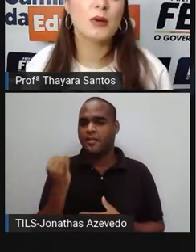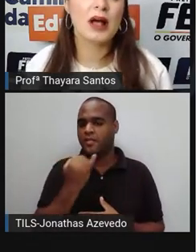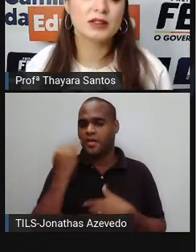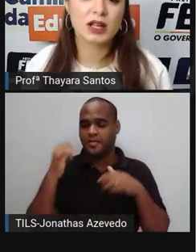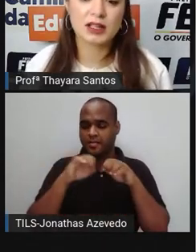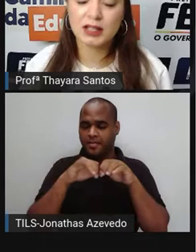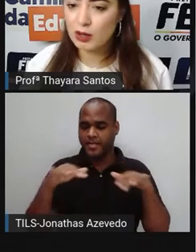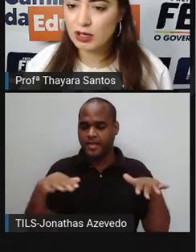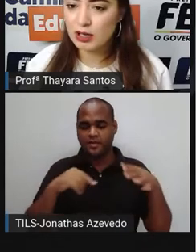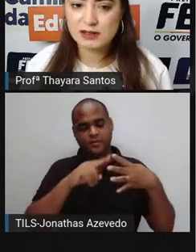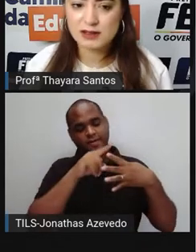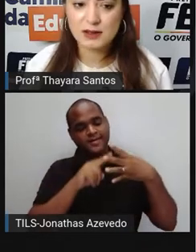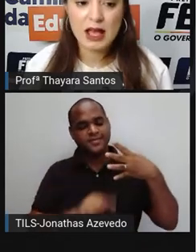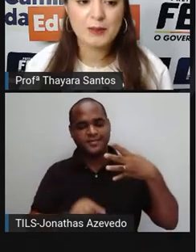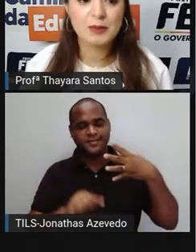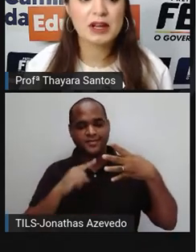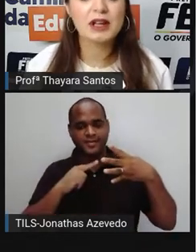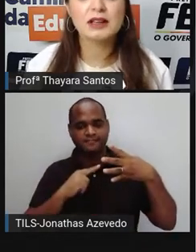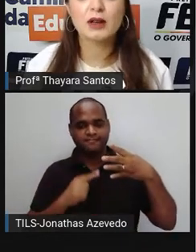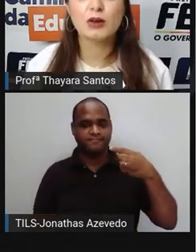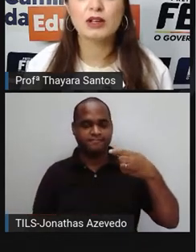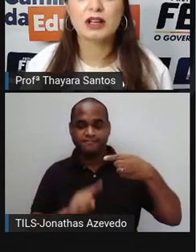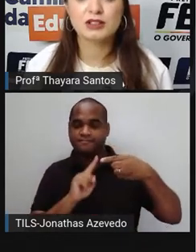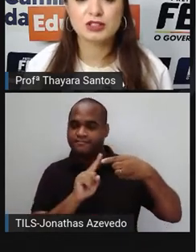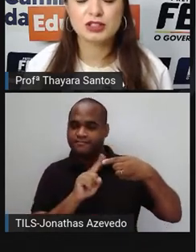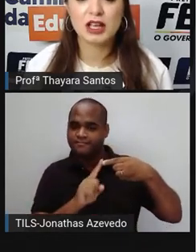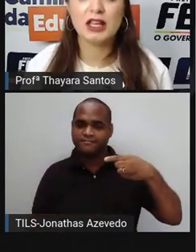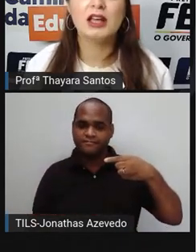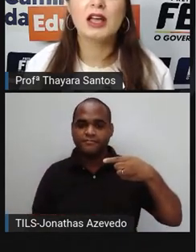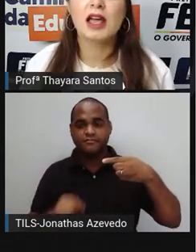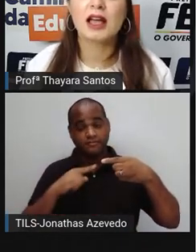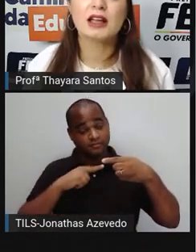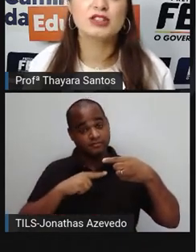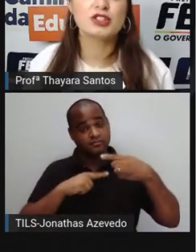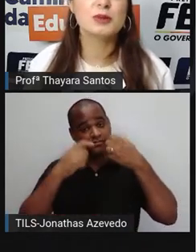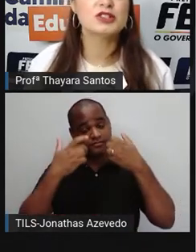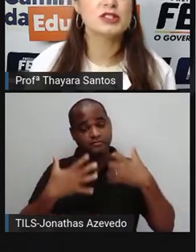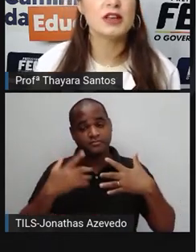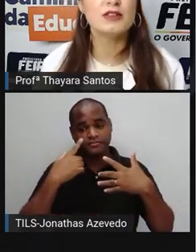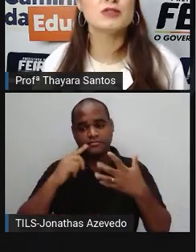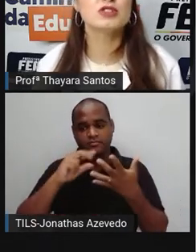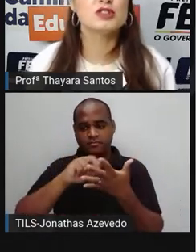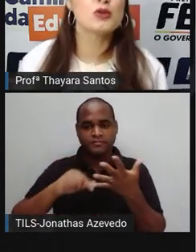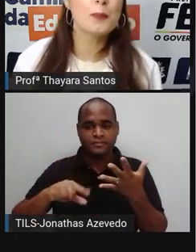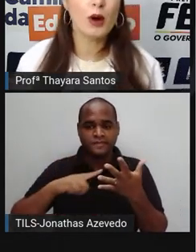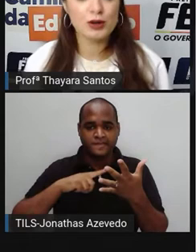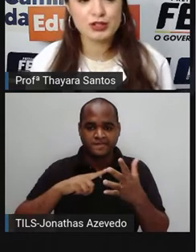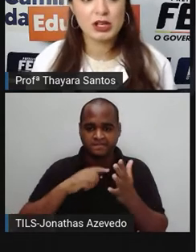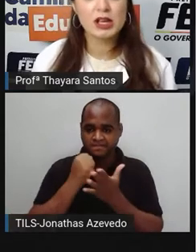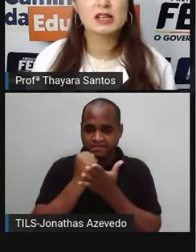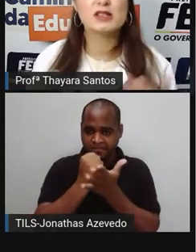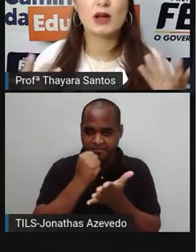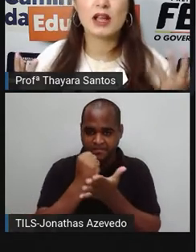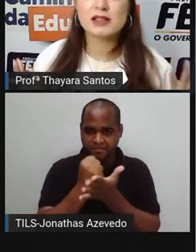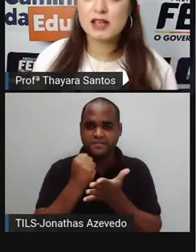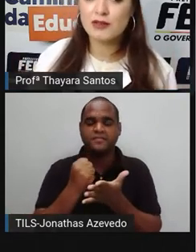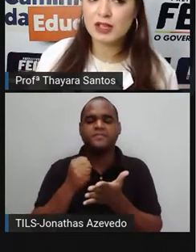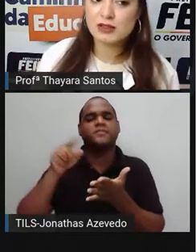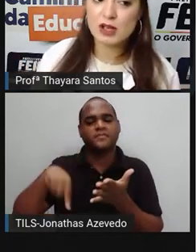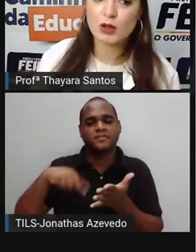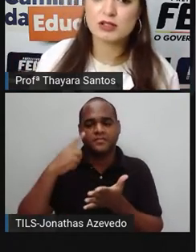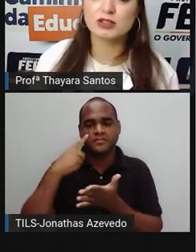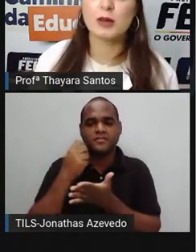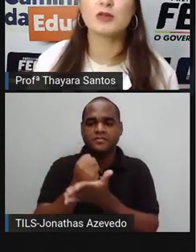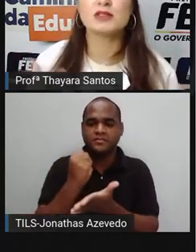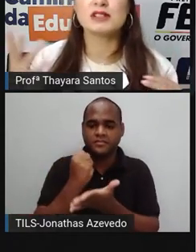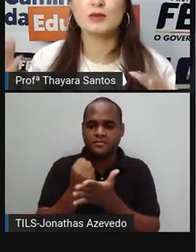distribuídos em quatro categorias a primeira categoria que a gente tem é a que a gente chama de serviços de suporte e são aqueles